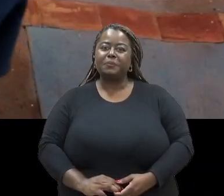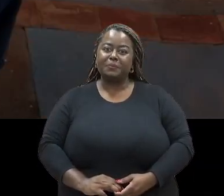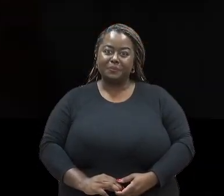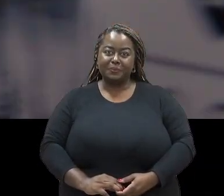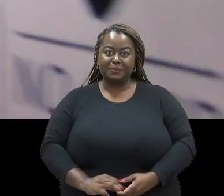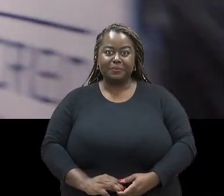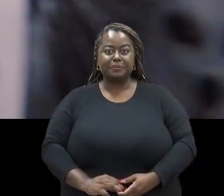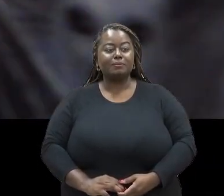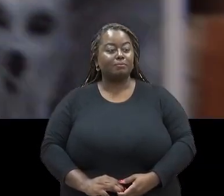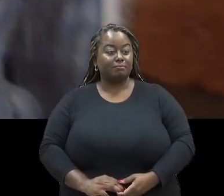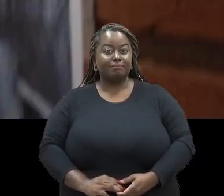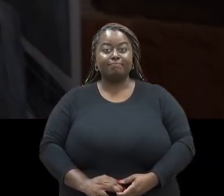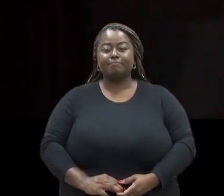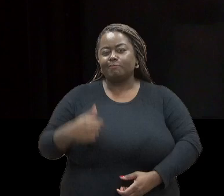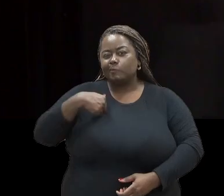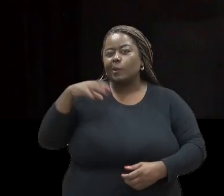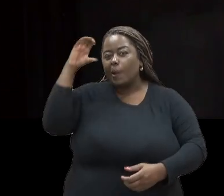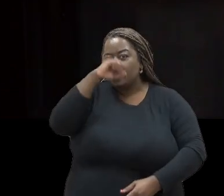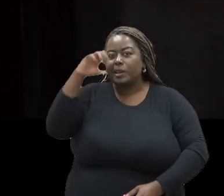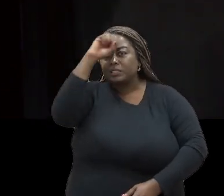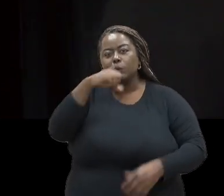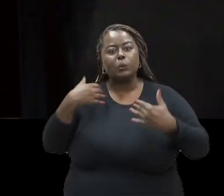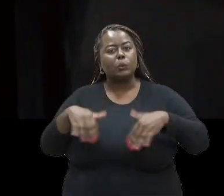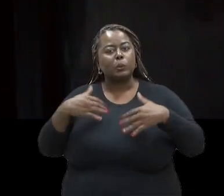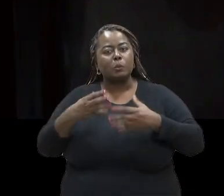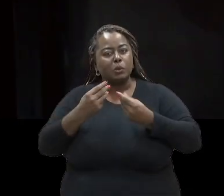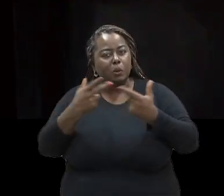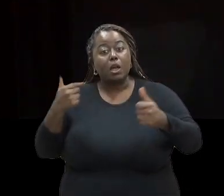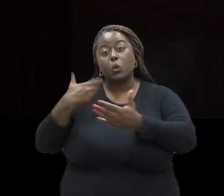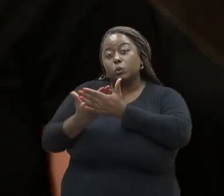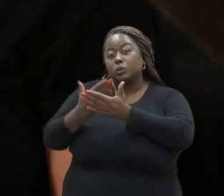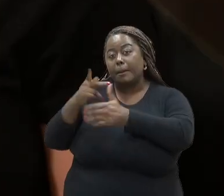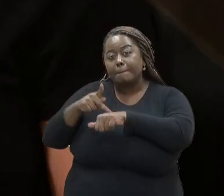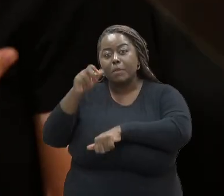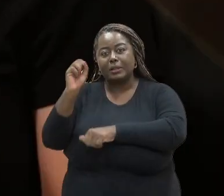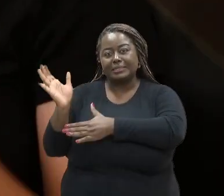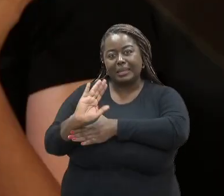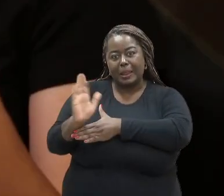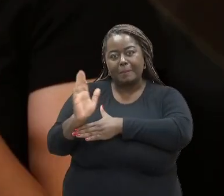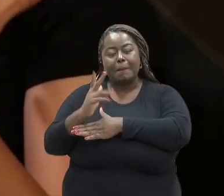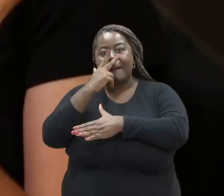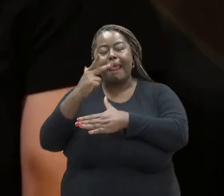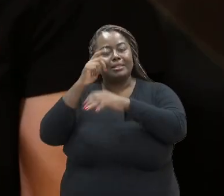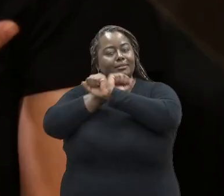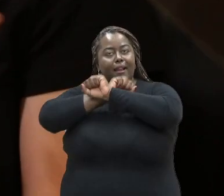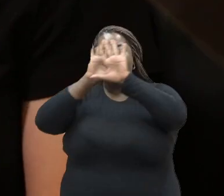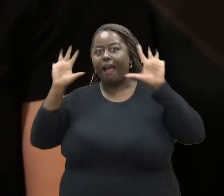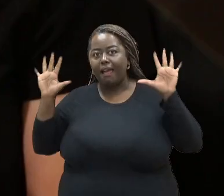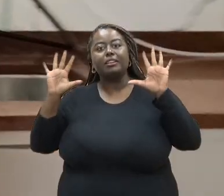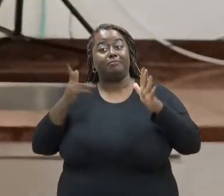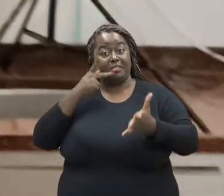Cena do curta, Não Estamos Vivendo no Mesmo Eu Mundo. aprendi muita coisa. Eu tô fazendo pós em cinema, então parece que clareou muita coisa